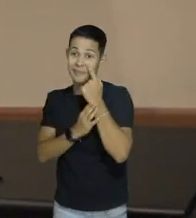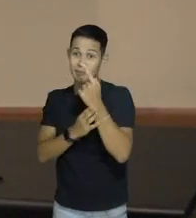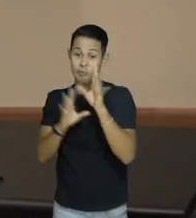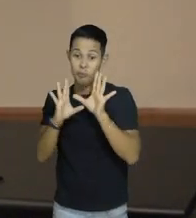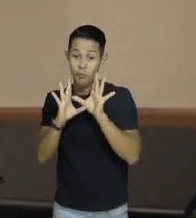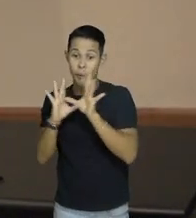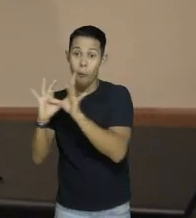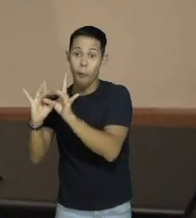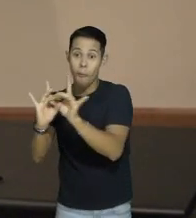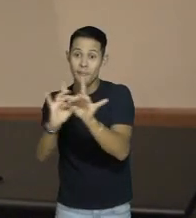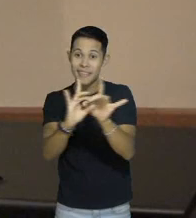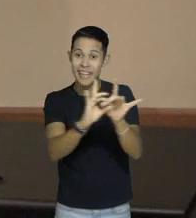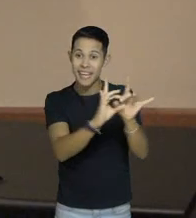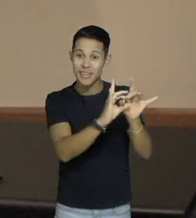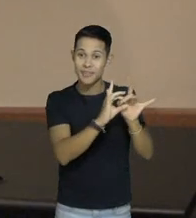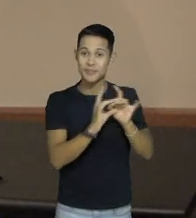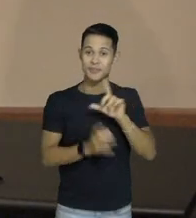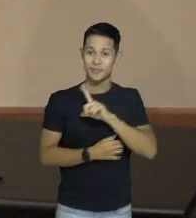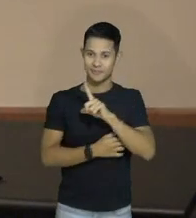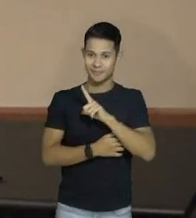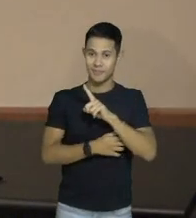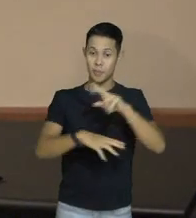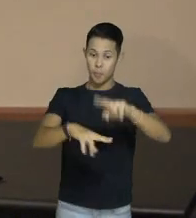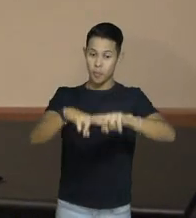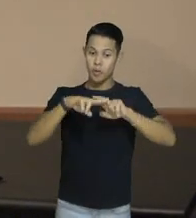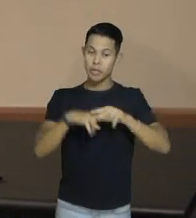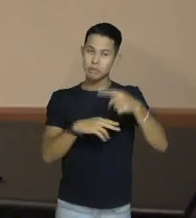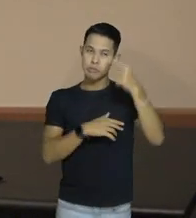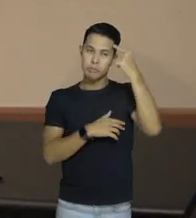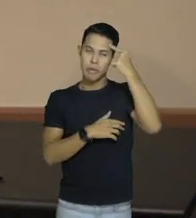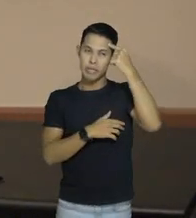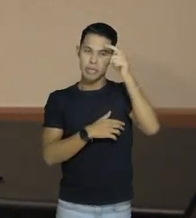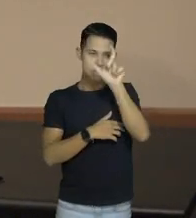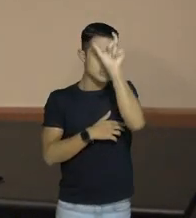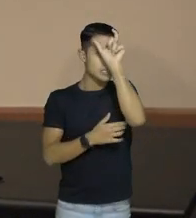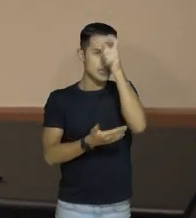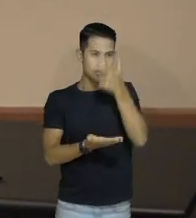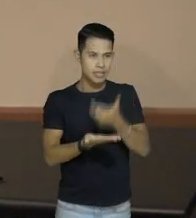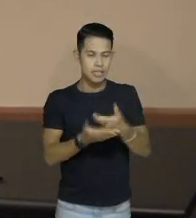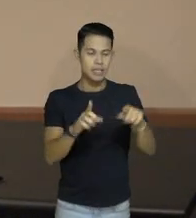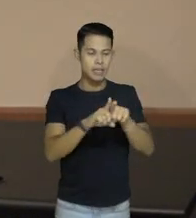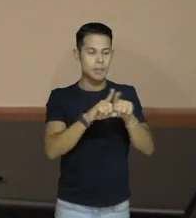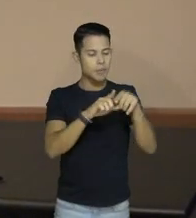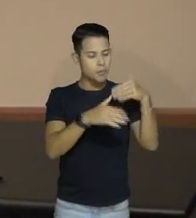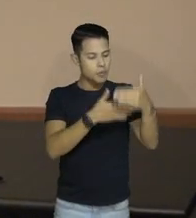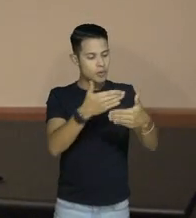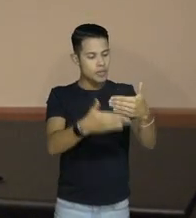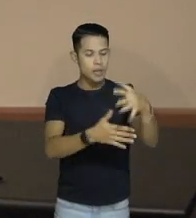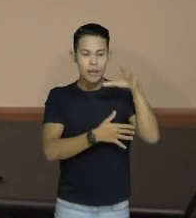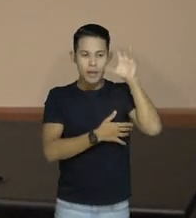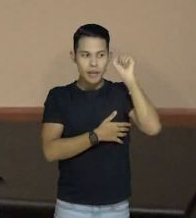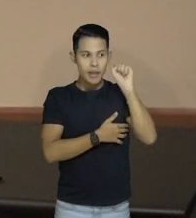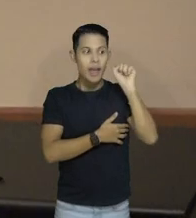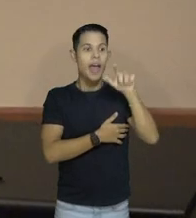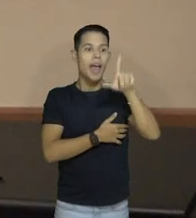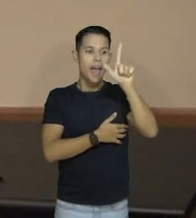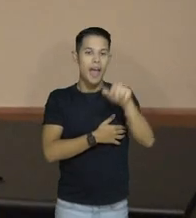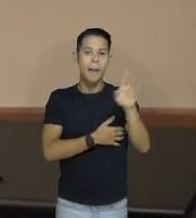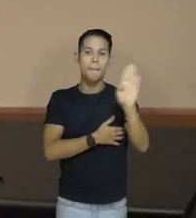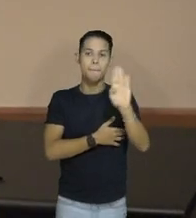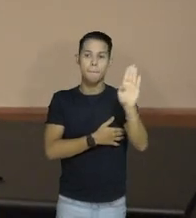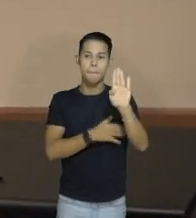gente pensa na dislexia e no processamento auditivo, tem uma questão que é biológica, que é neurofuncional. Tem um